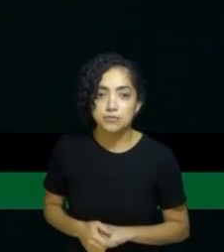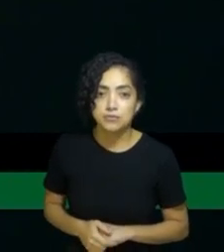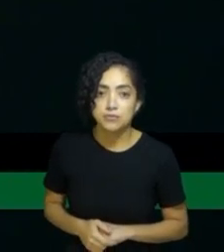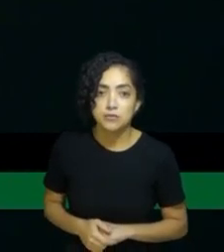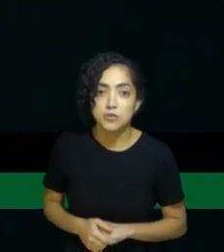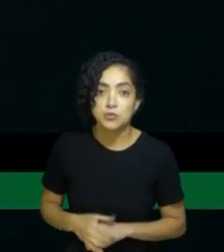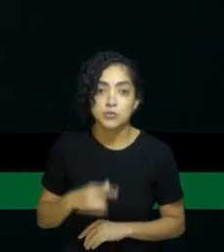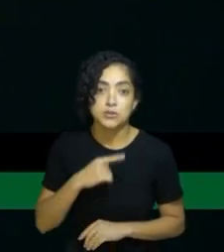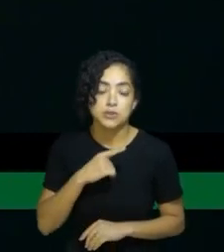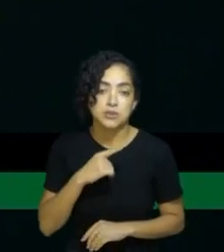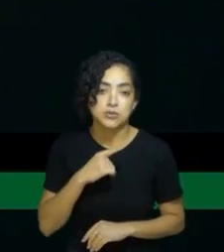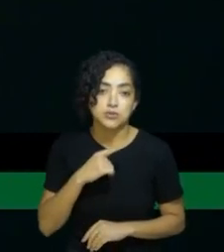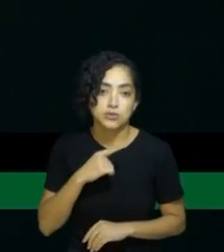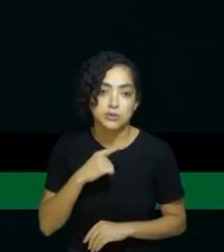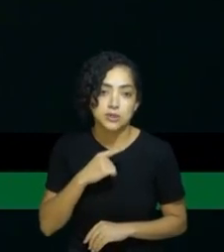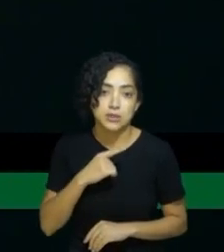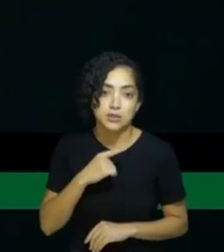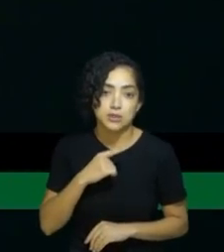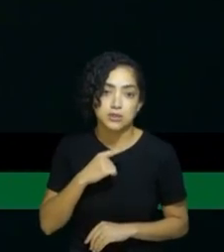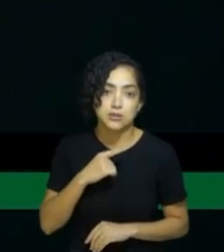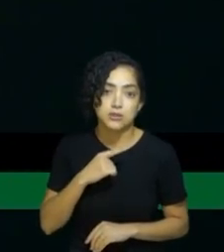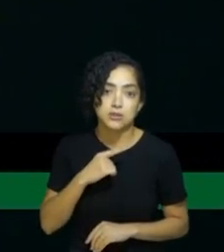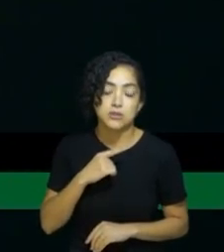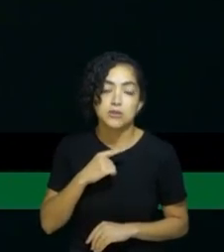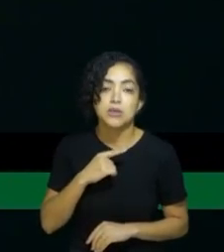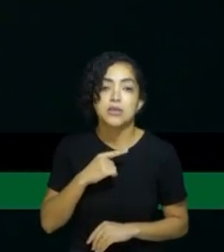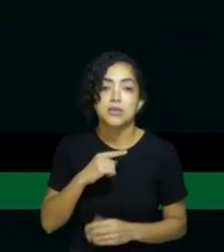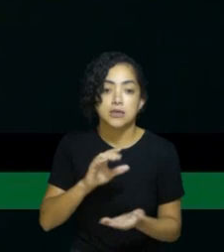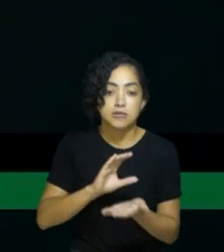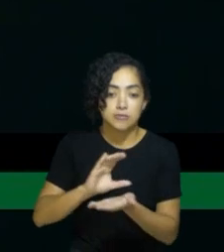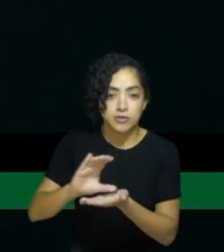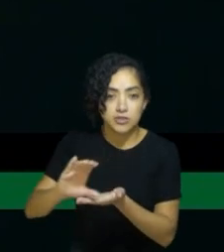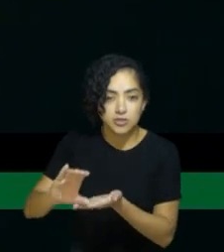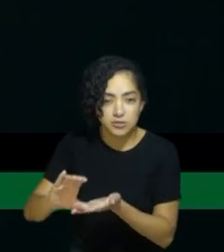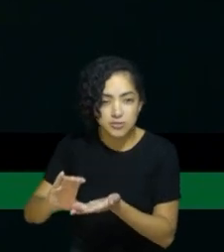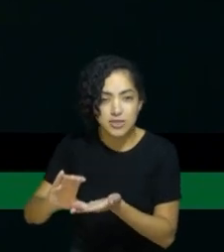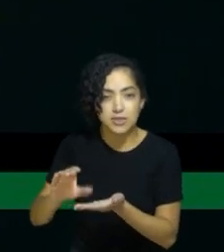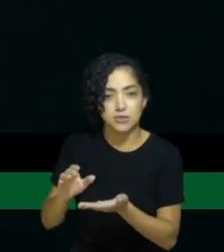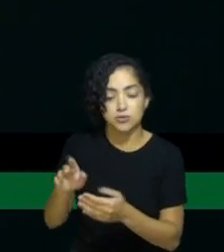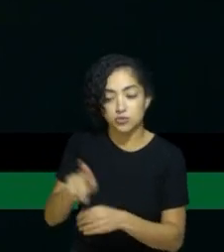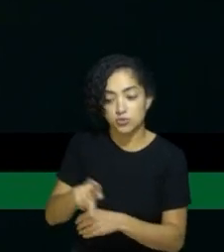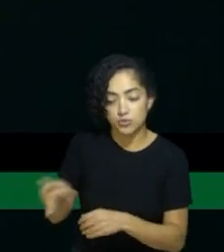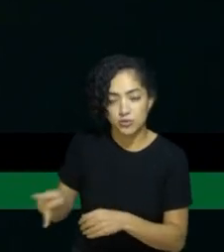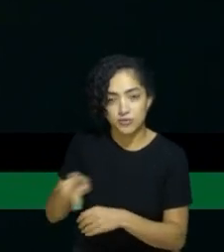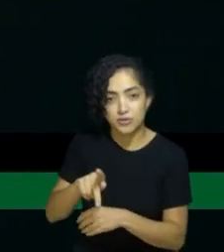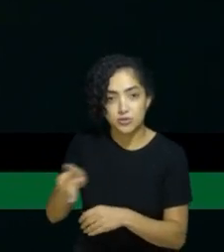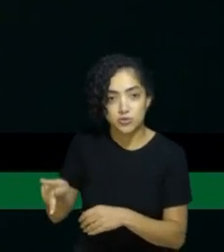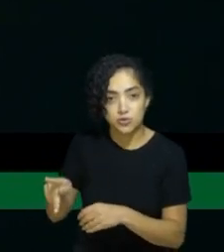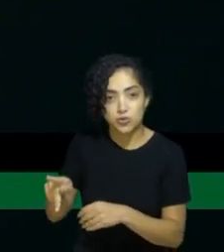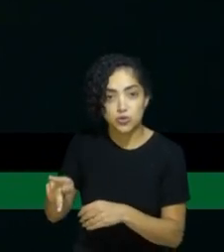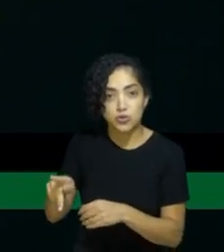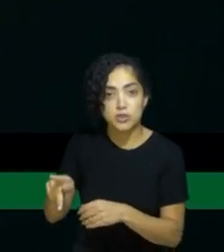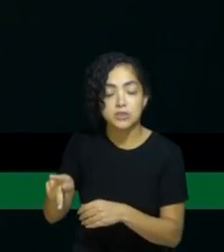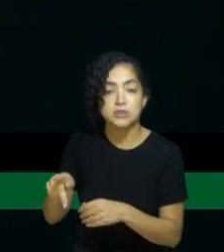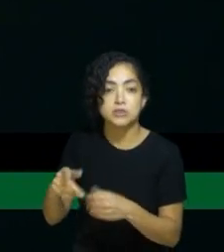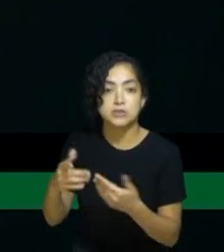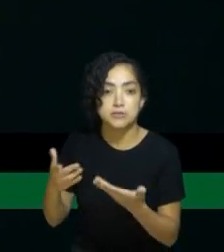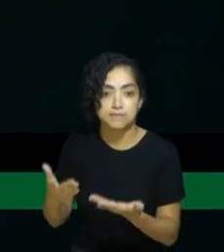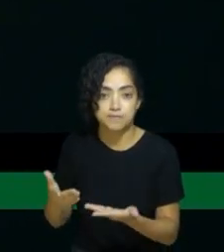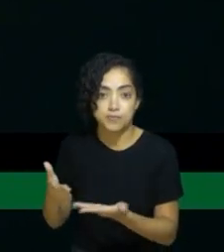possui o investimento em número de professores efetivos por volume de